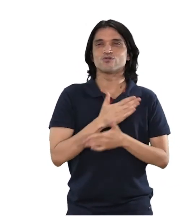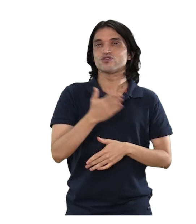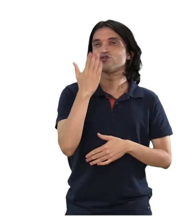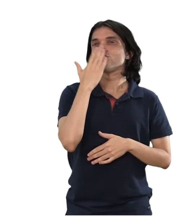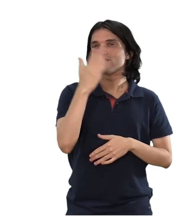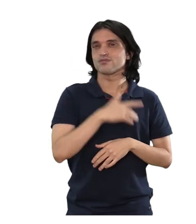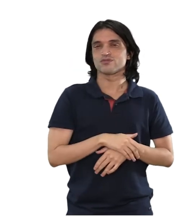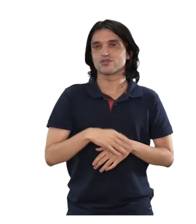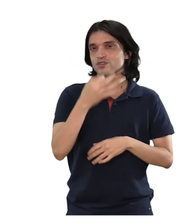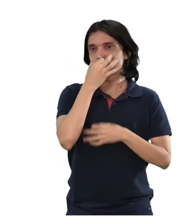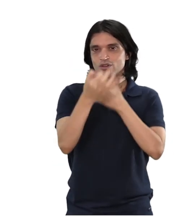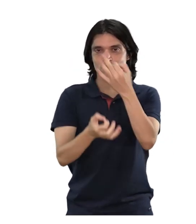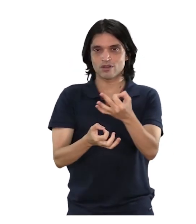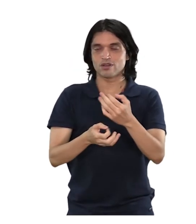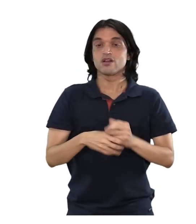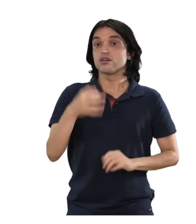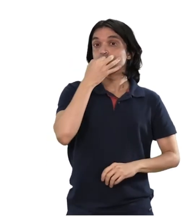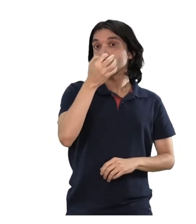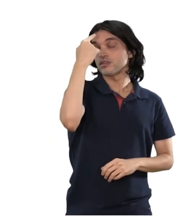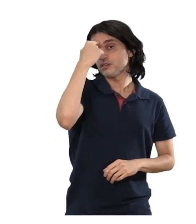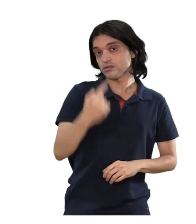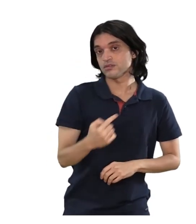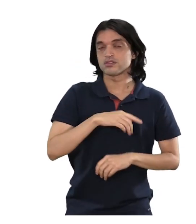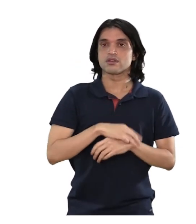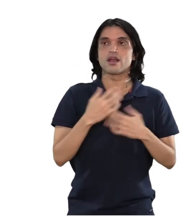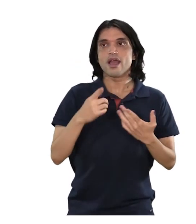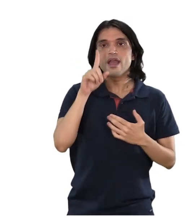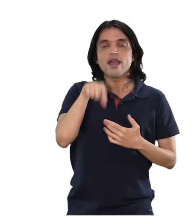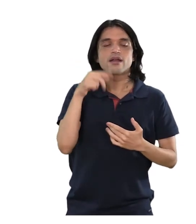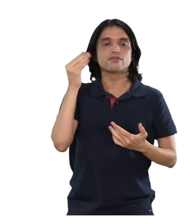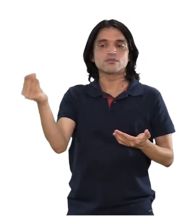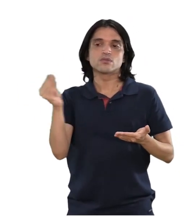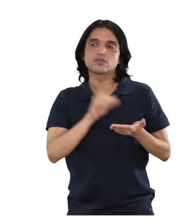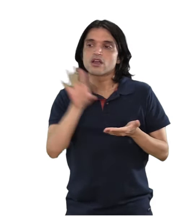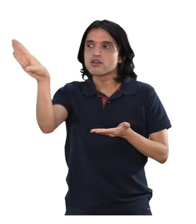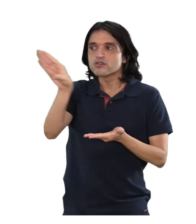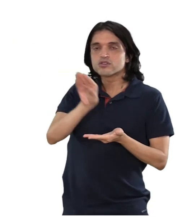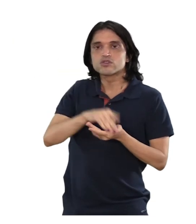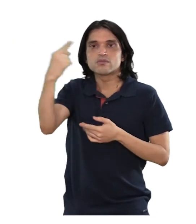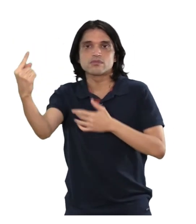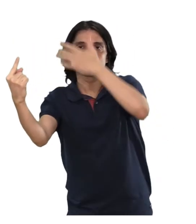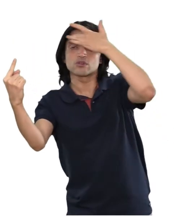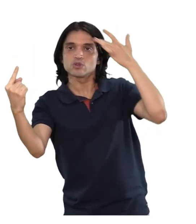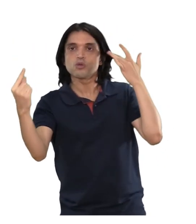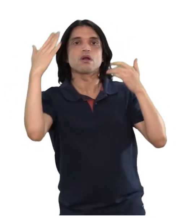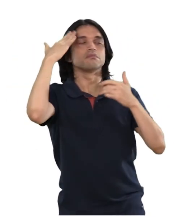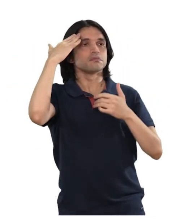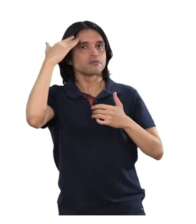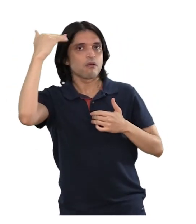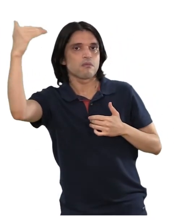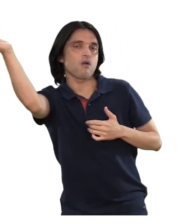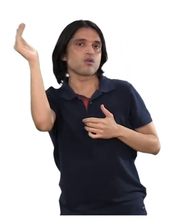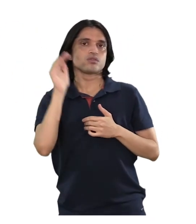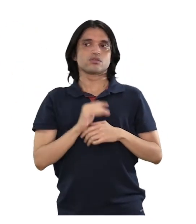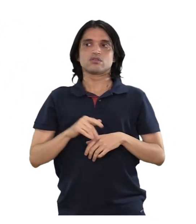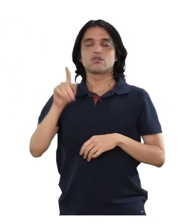autoridades, estudiosos do assunto de que está sendo tratado. Ao incluir a palavra deles no texto, você terá credibilidade ao que